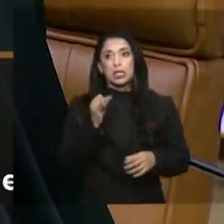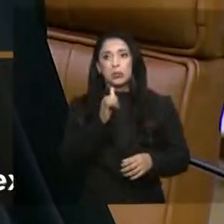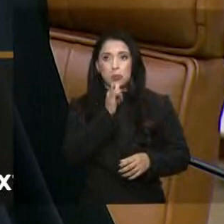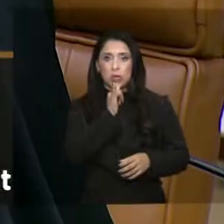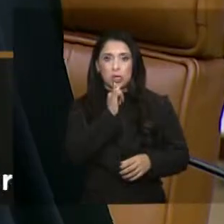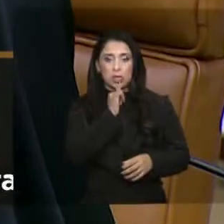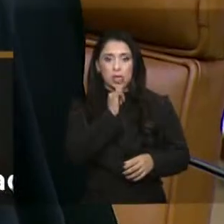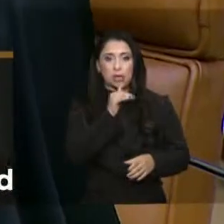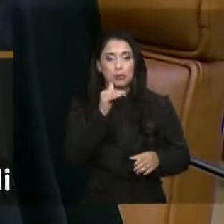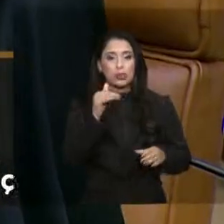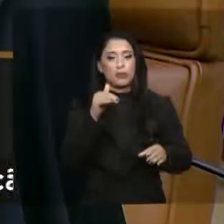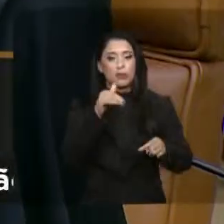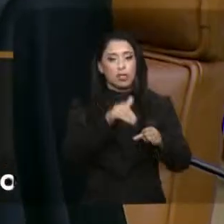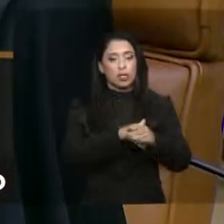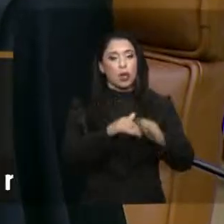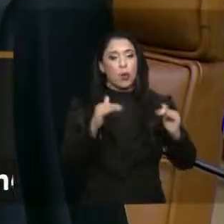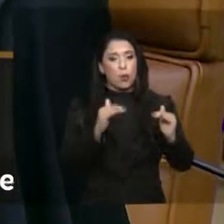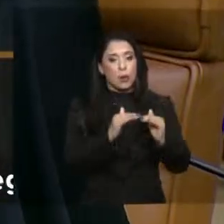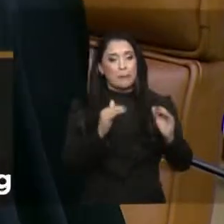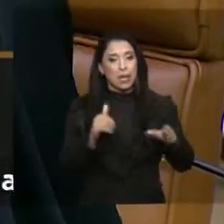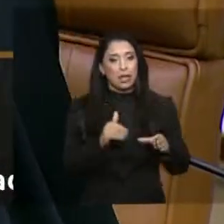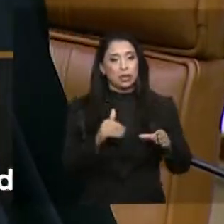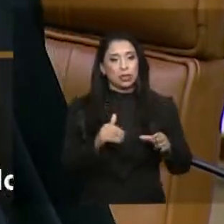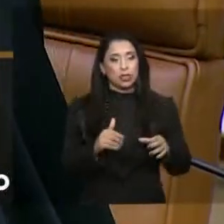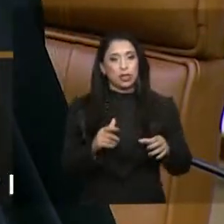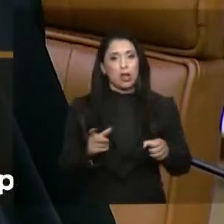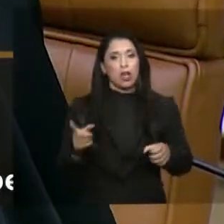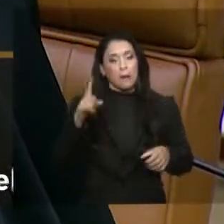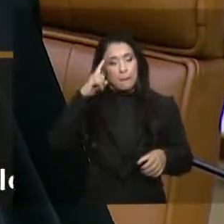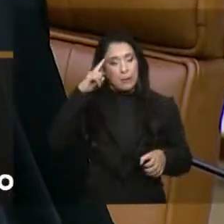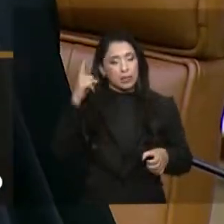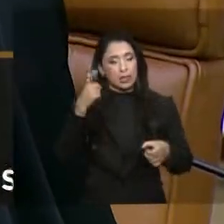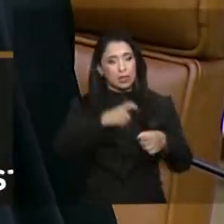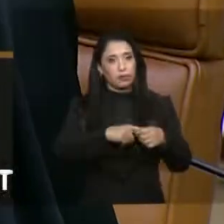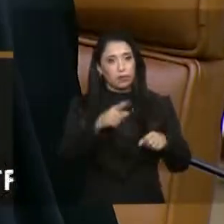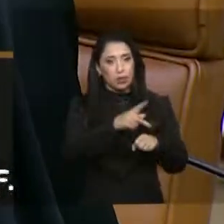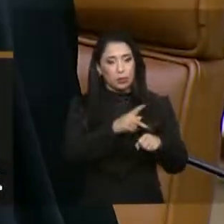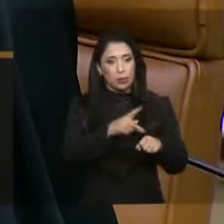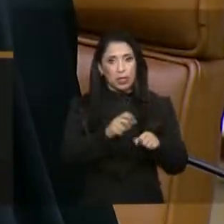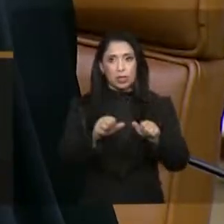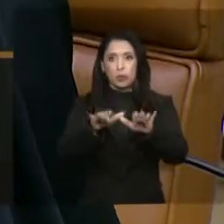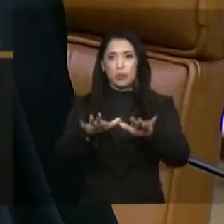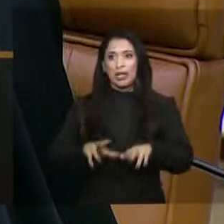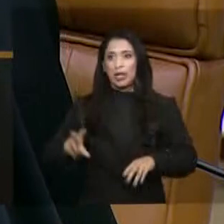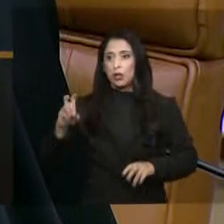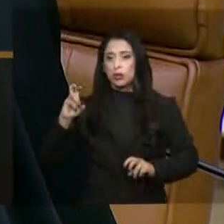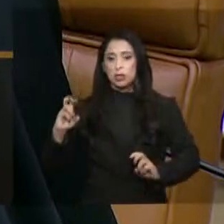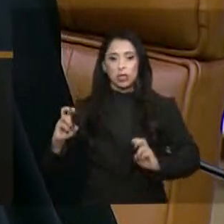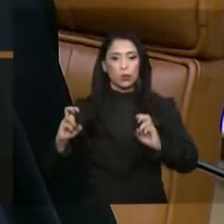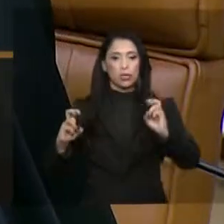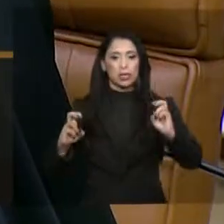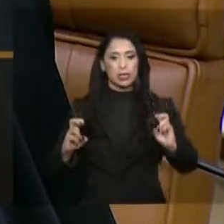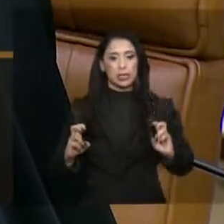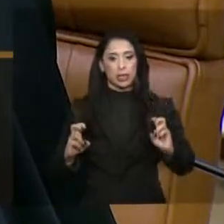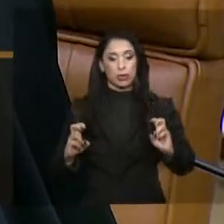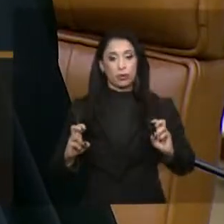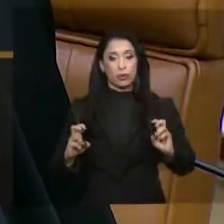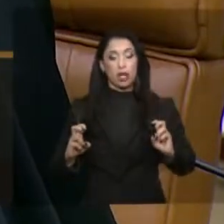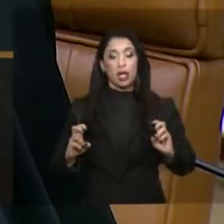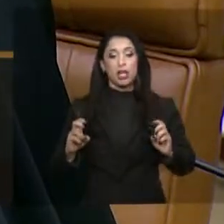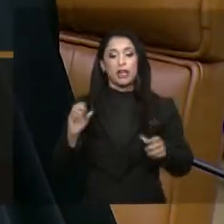empate em extradição, no plenário, 5-5, com uma cadeira do Supremo